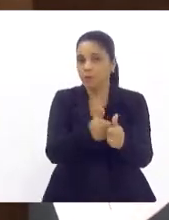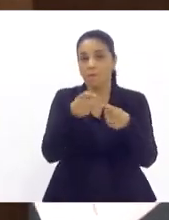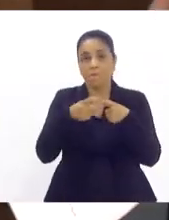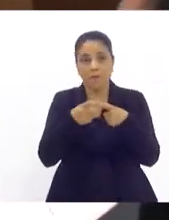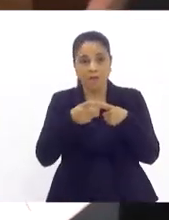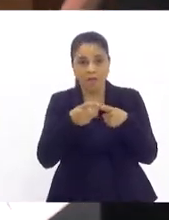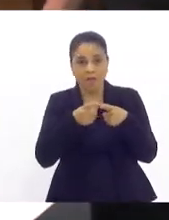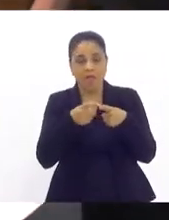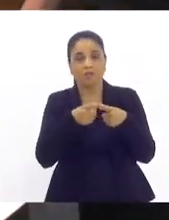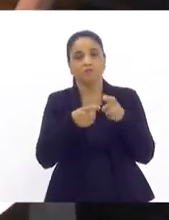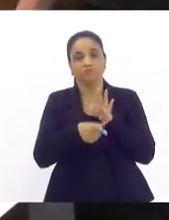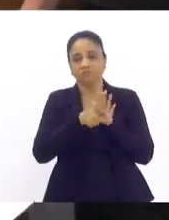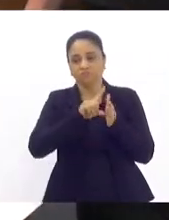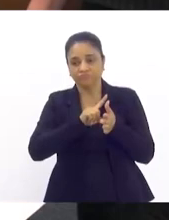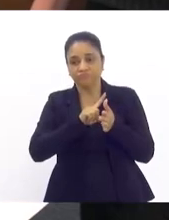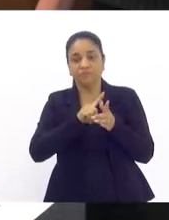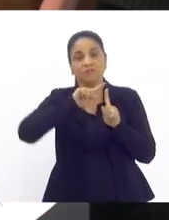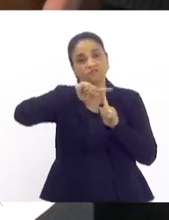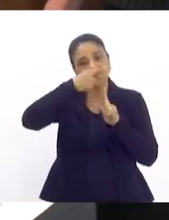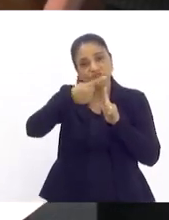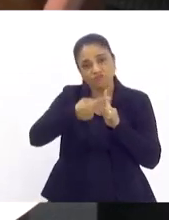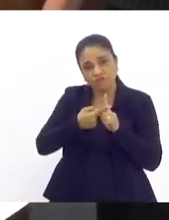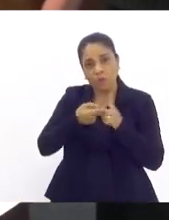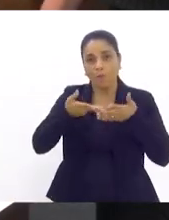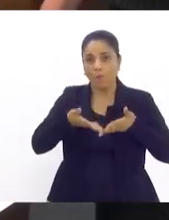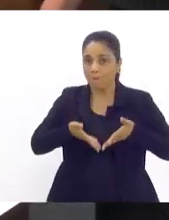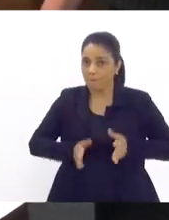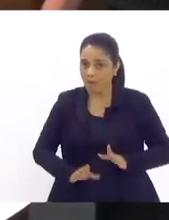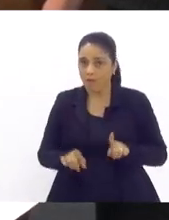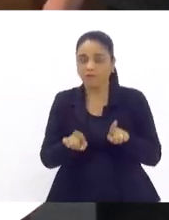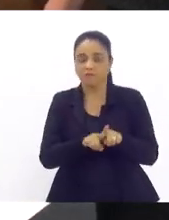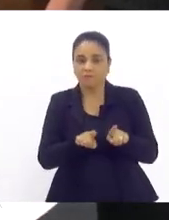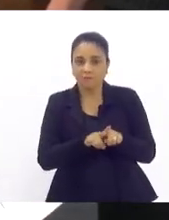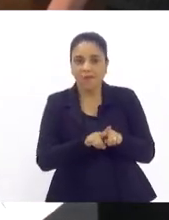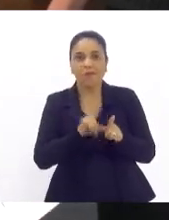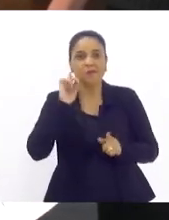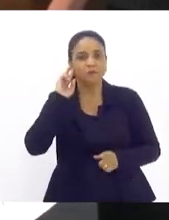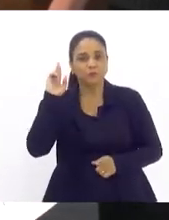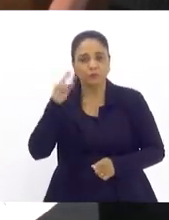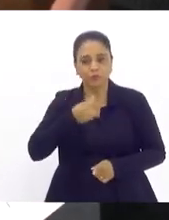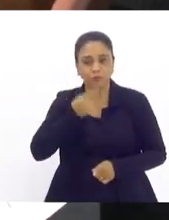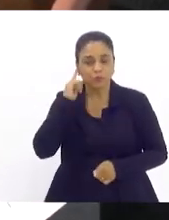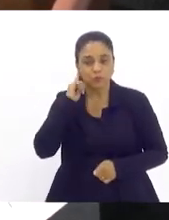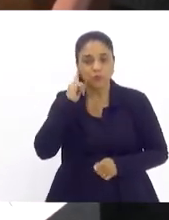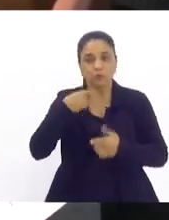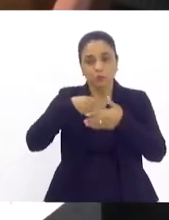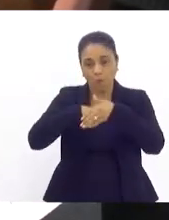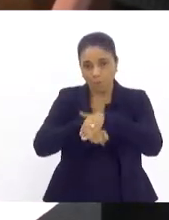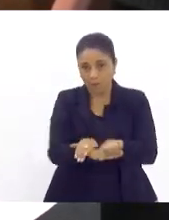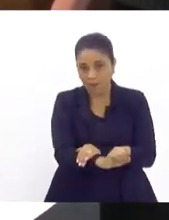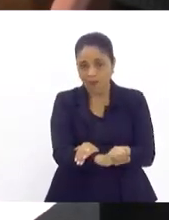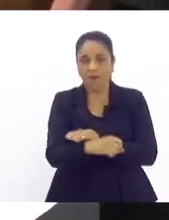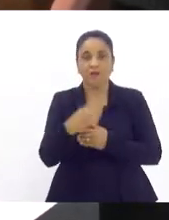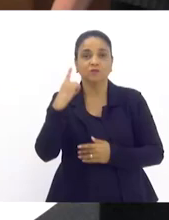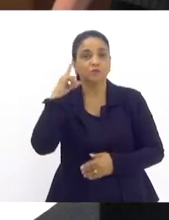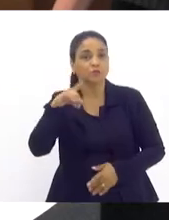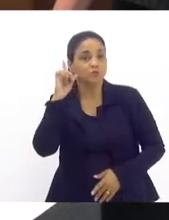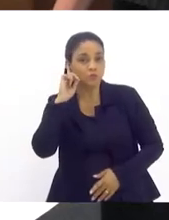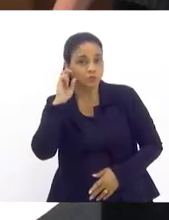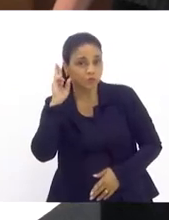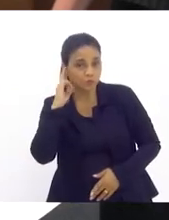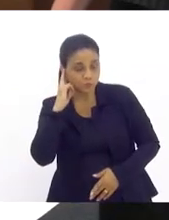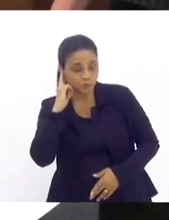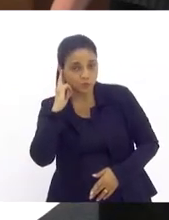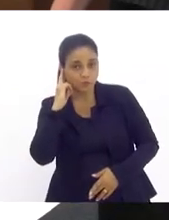pré-natal e trabalho de parto da gestante com deficiência auditiva. Esse é um projeto super importante,